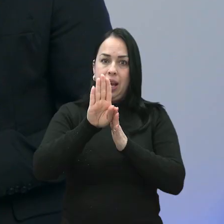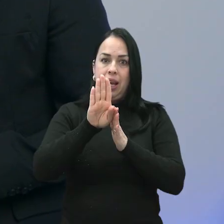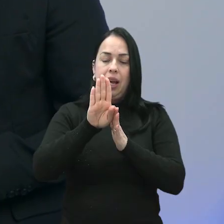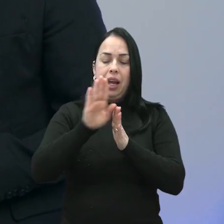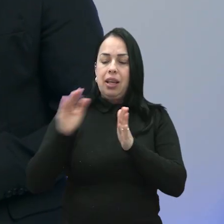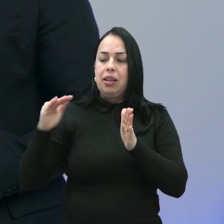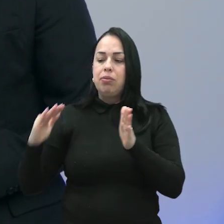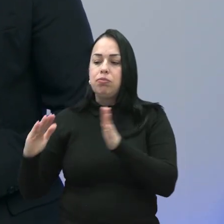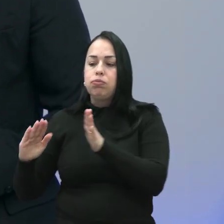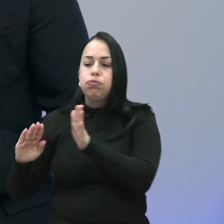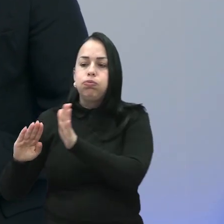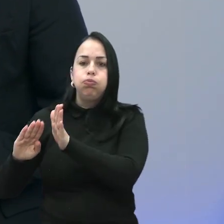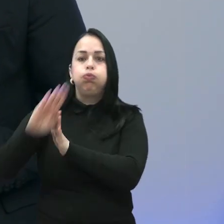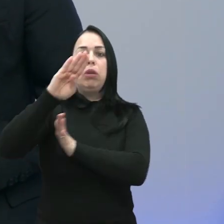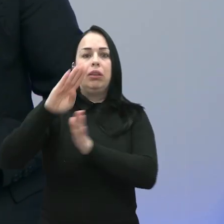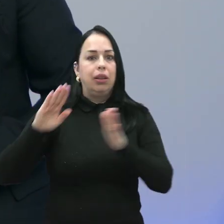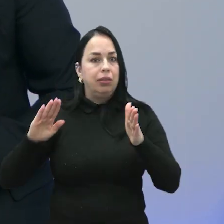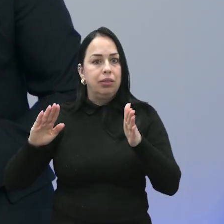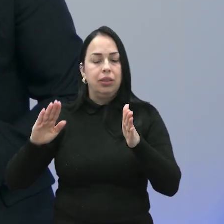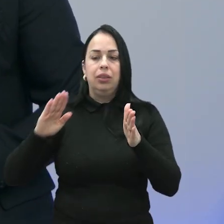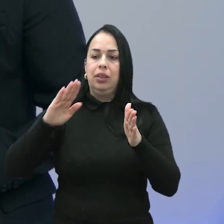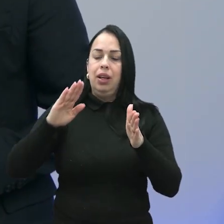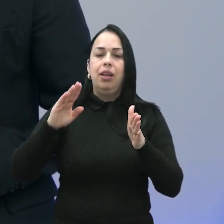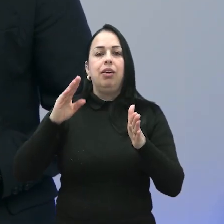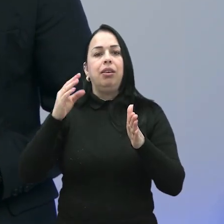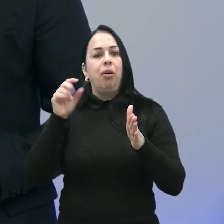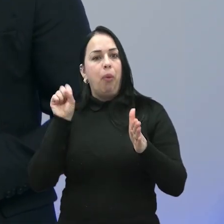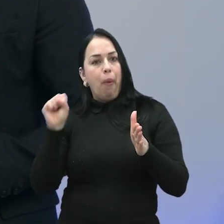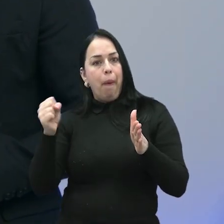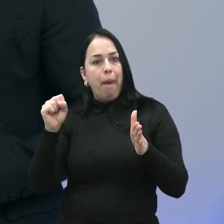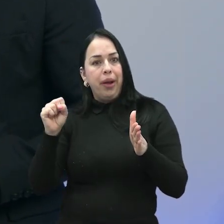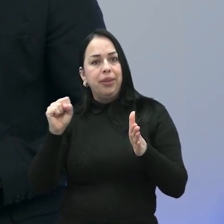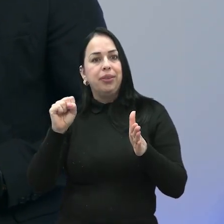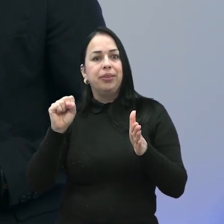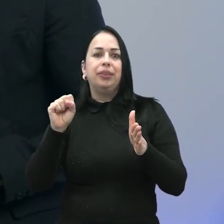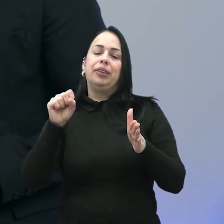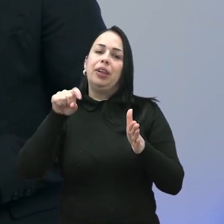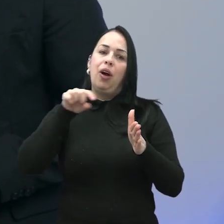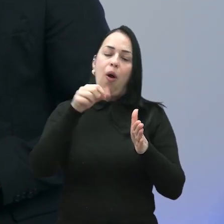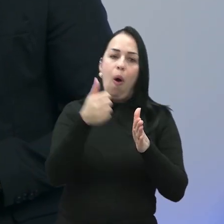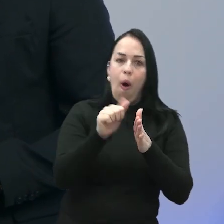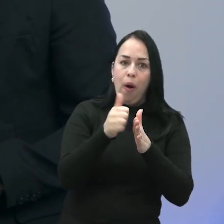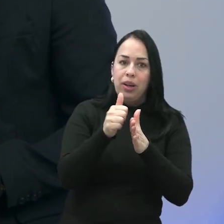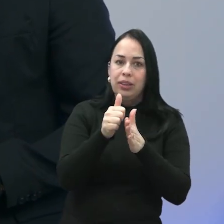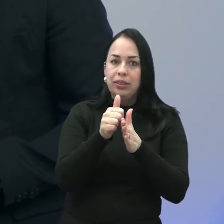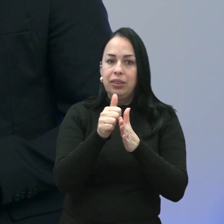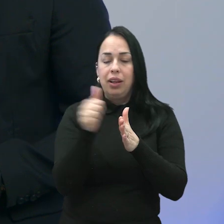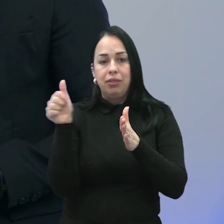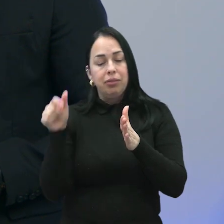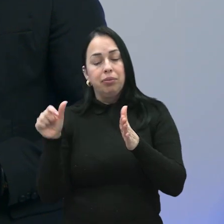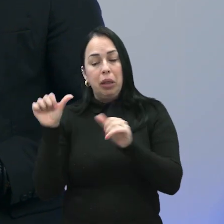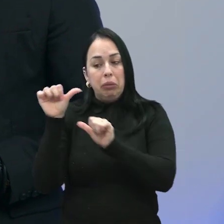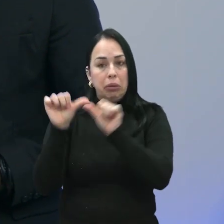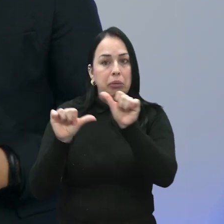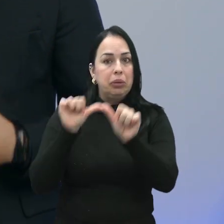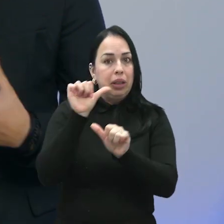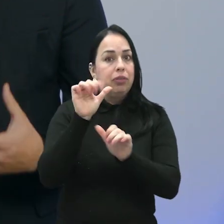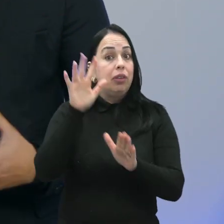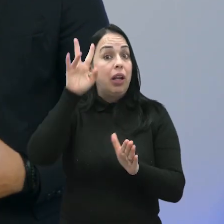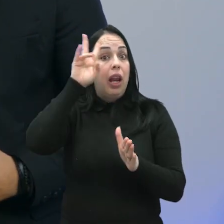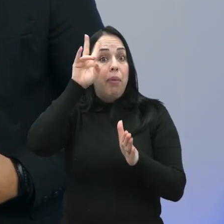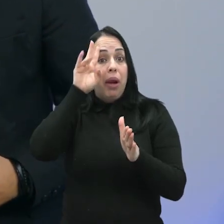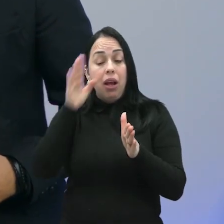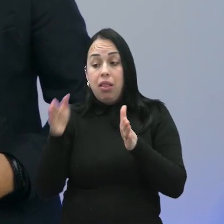não acontece gradativamente, passou de 3 para 8, depois de 8 para 11, uma mudança um pouco diferente aí, e